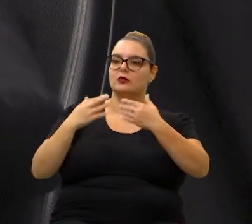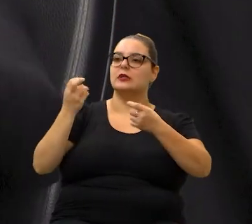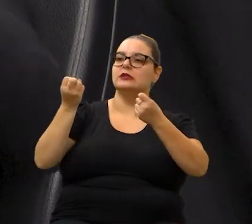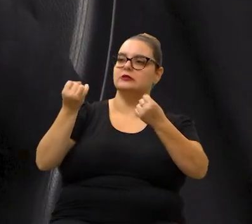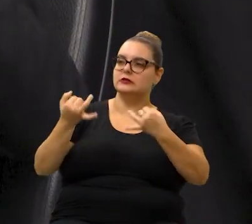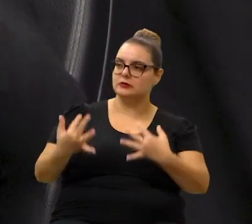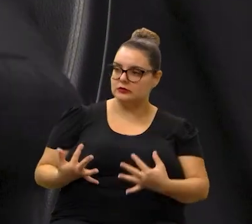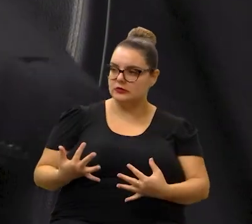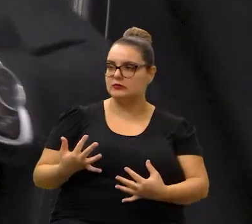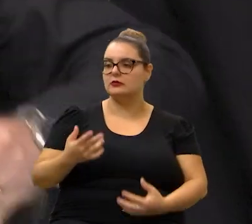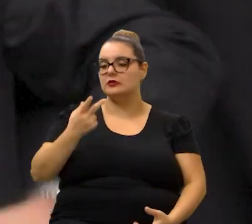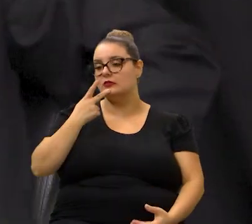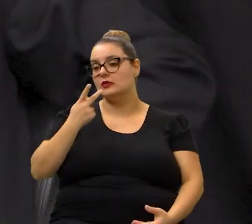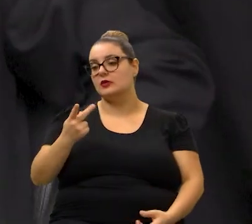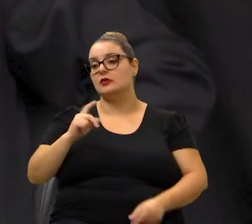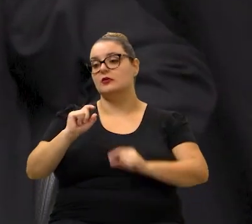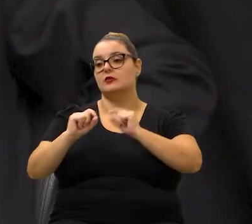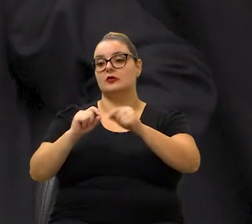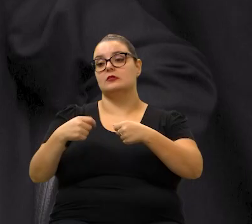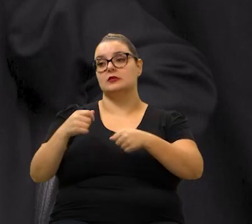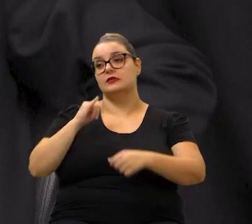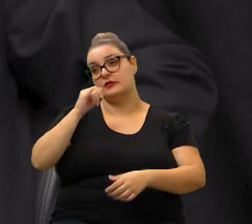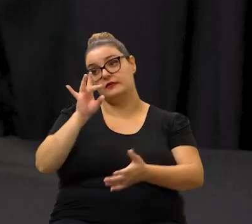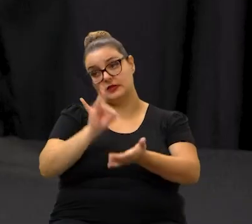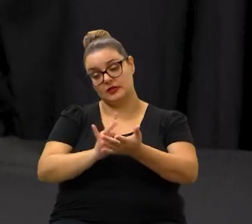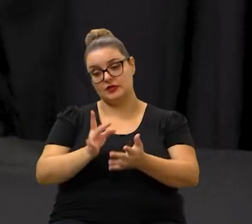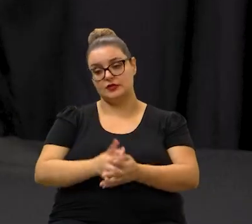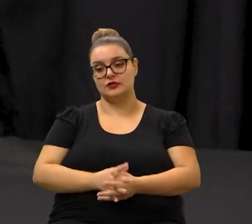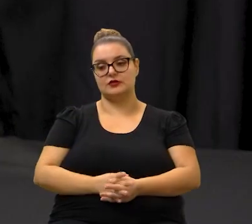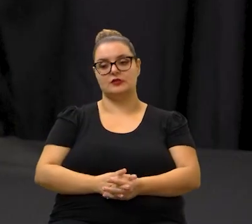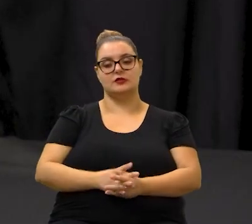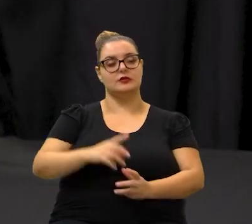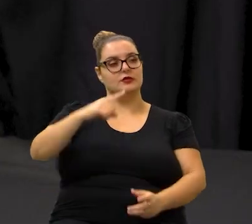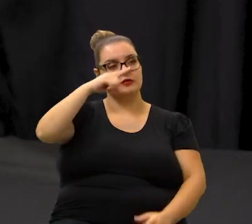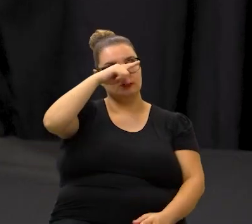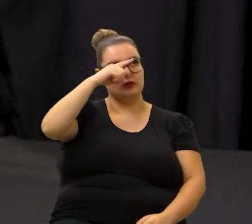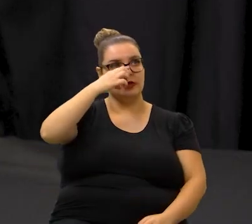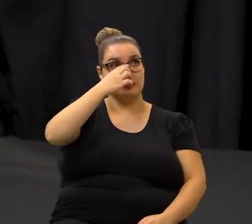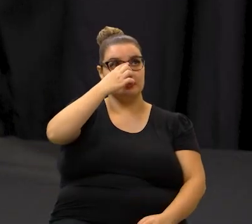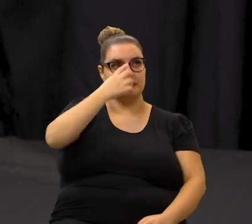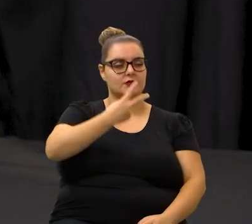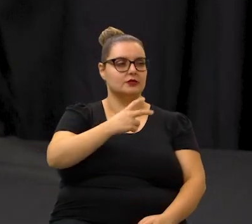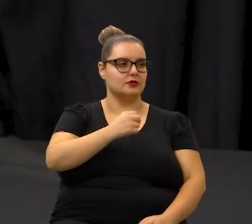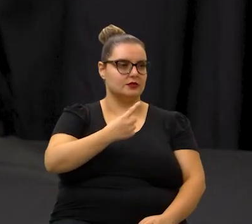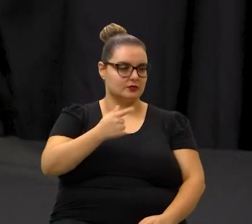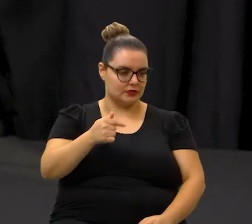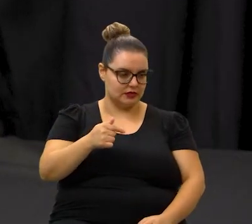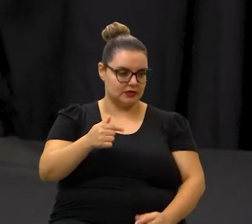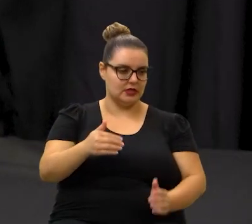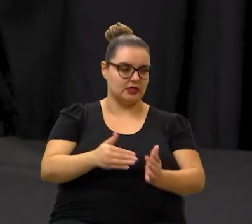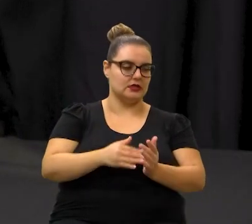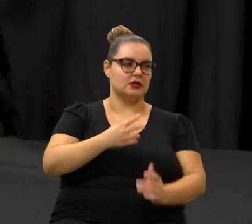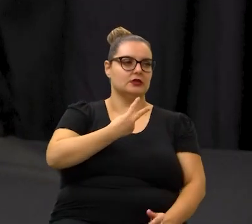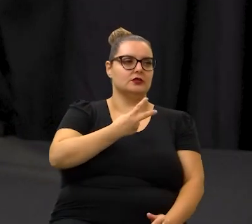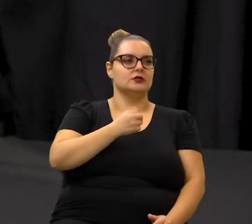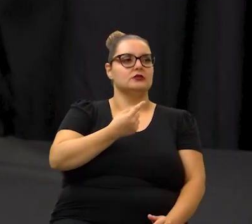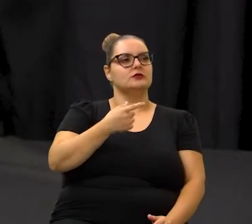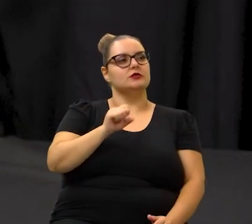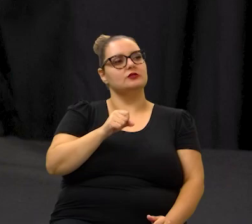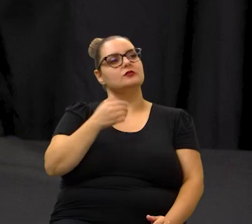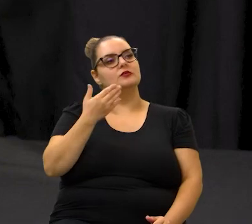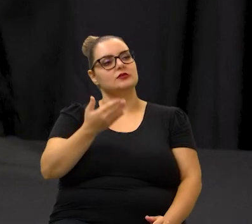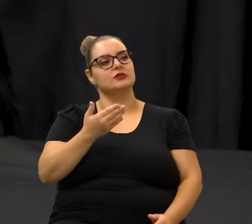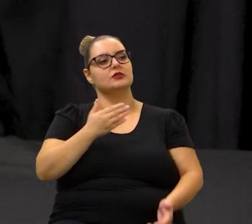explicando e falando o que precisa ser dito Marques E aí em 2017 2018 você passa